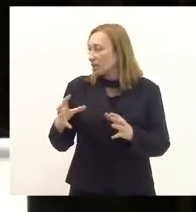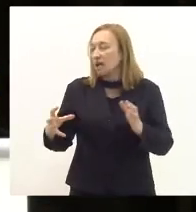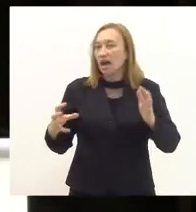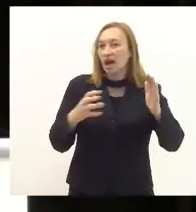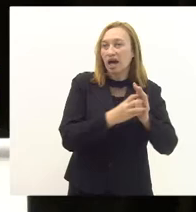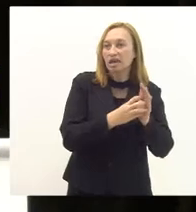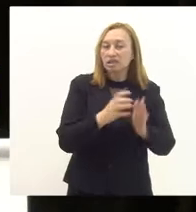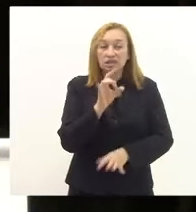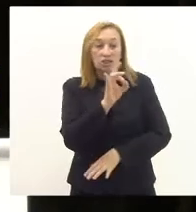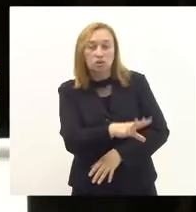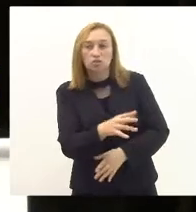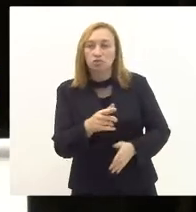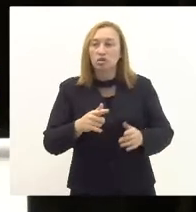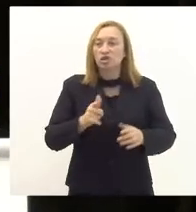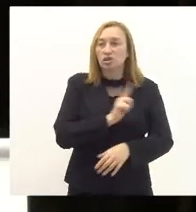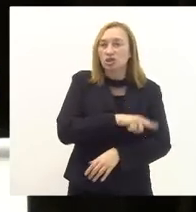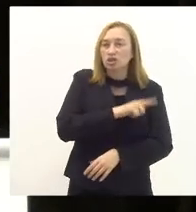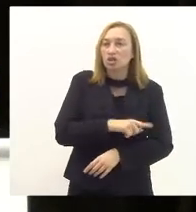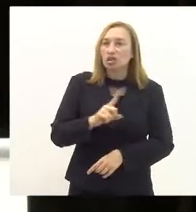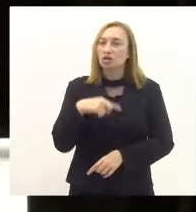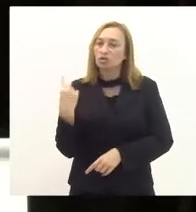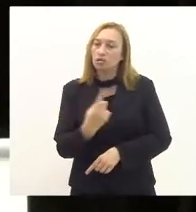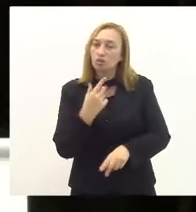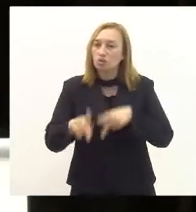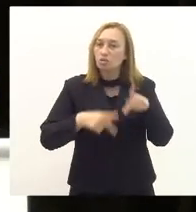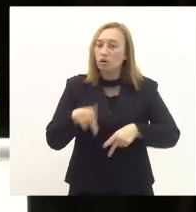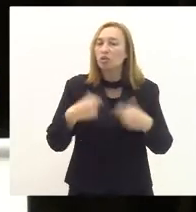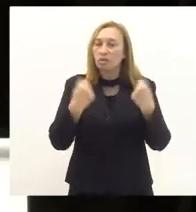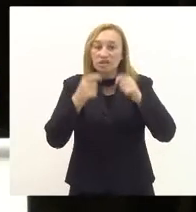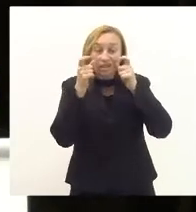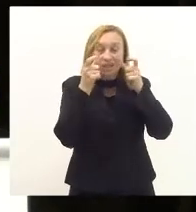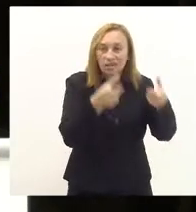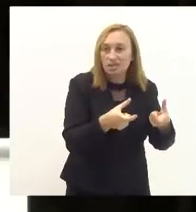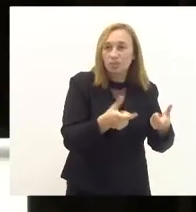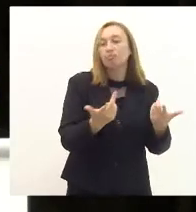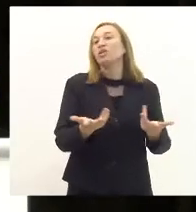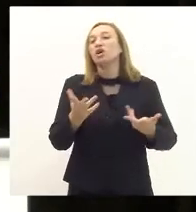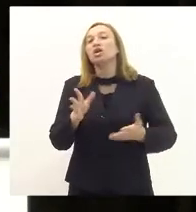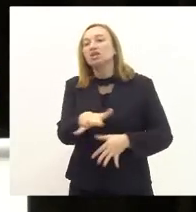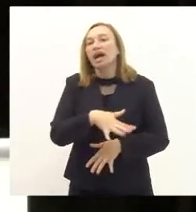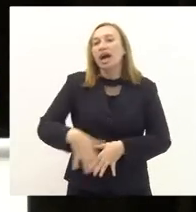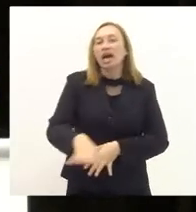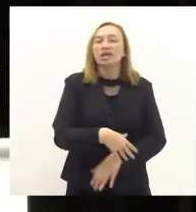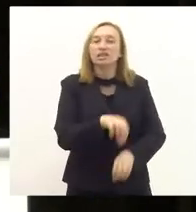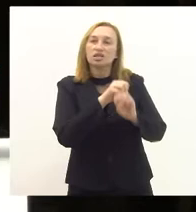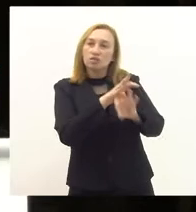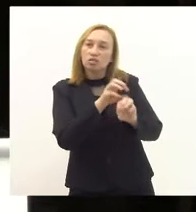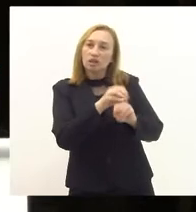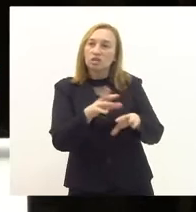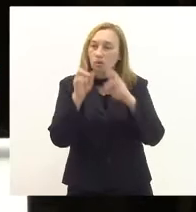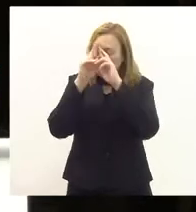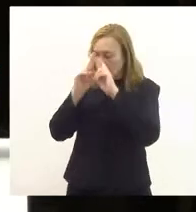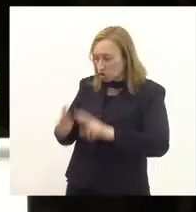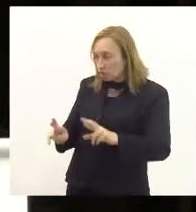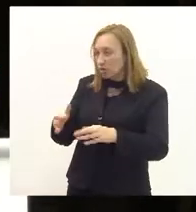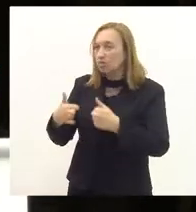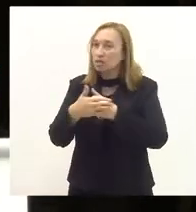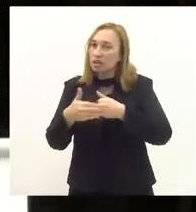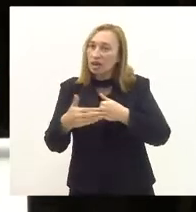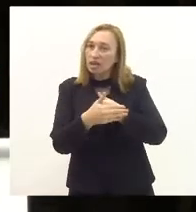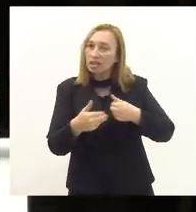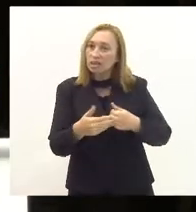gestões. E a nossa população precisa dessa atenção. No campo da educação, com todo respeito, com todo